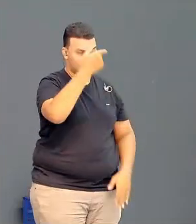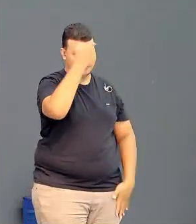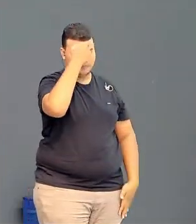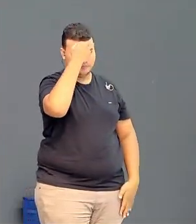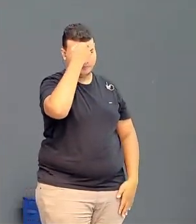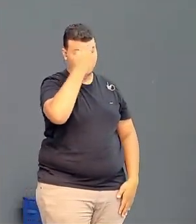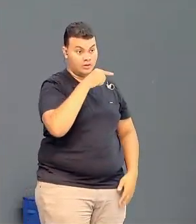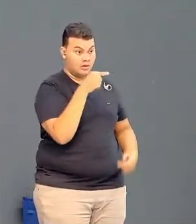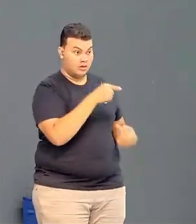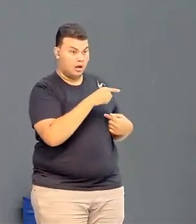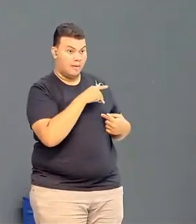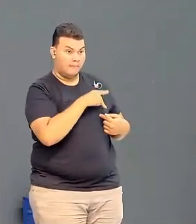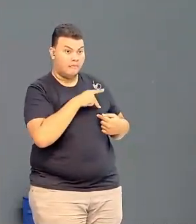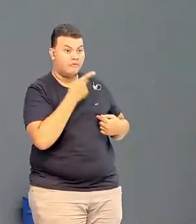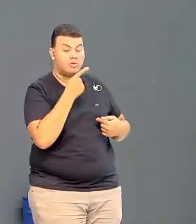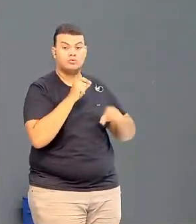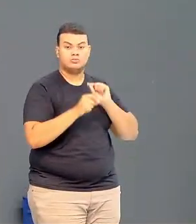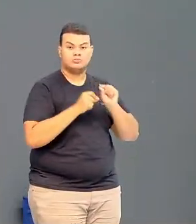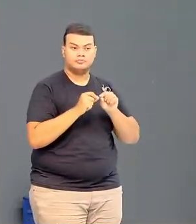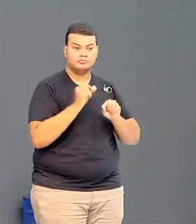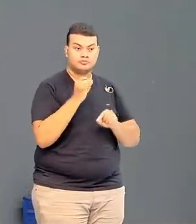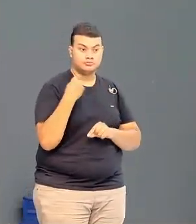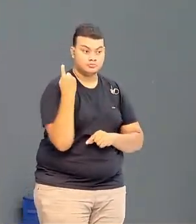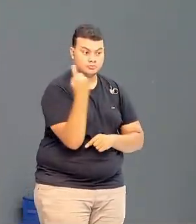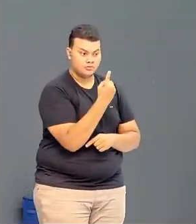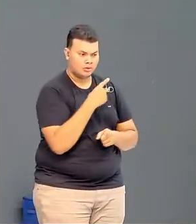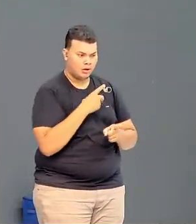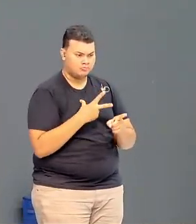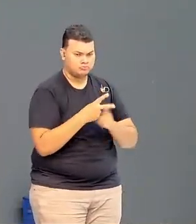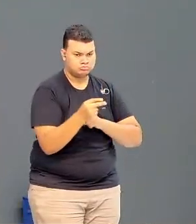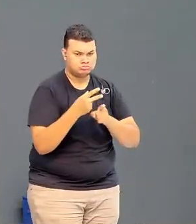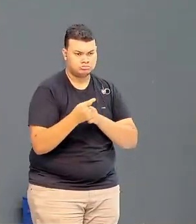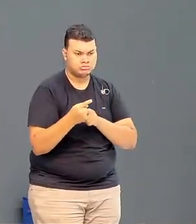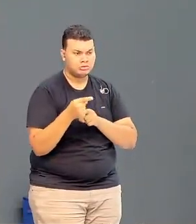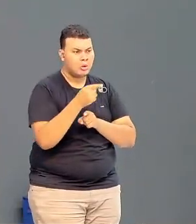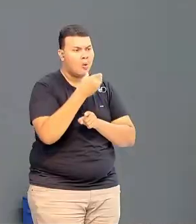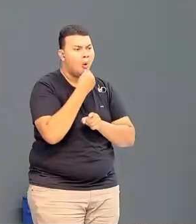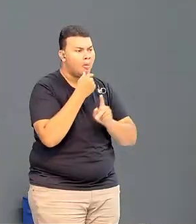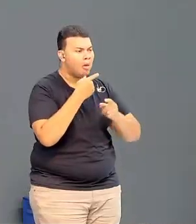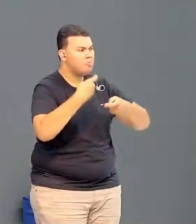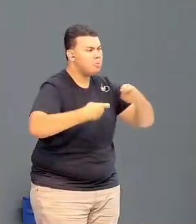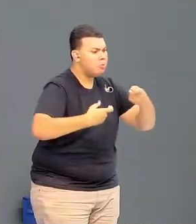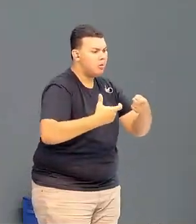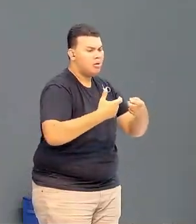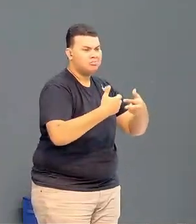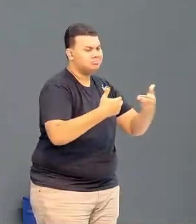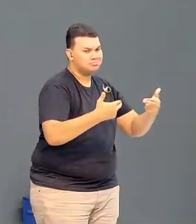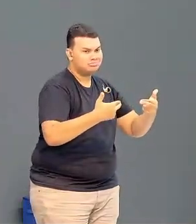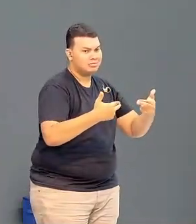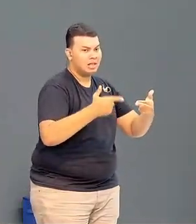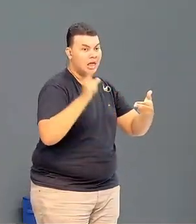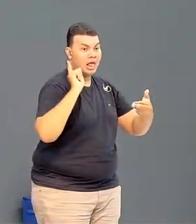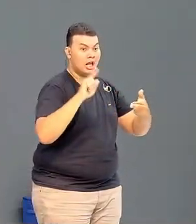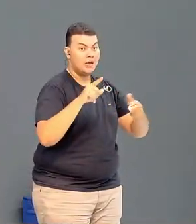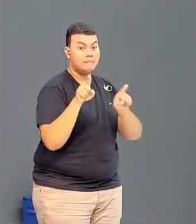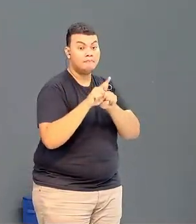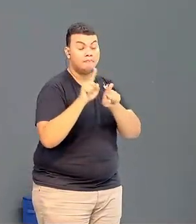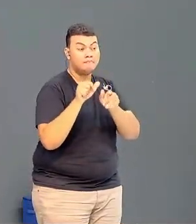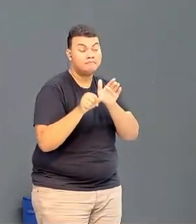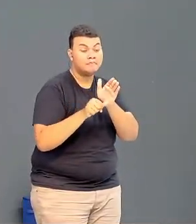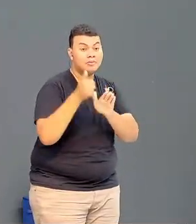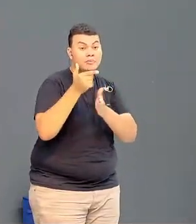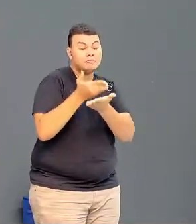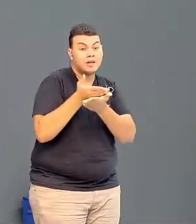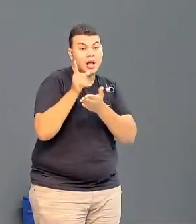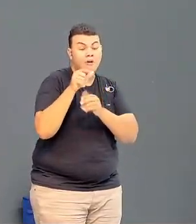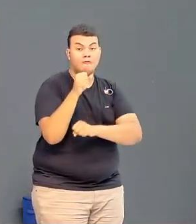O apóstolo Paulo nos diz que para a gente vencer, não com armas humanas, né, mas armas poderosas em Deus para